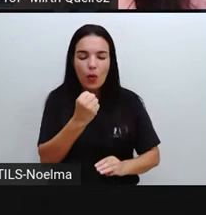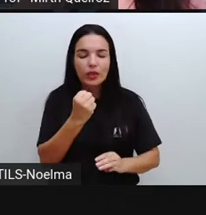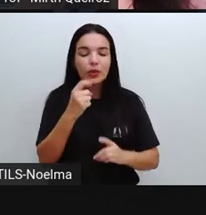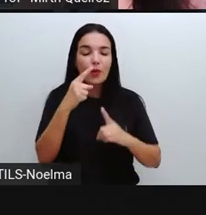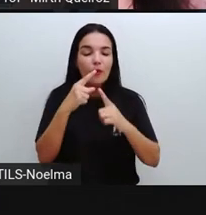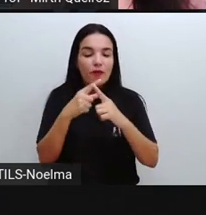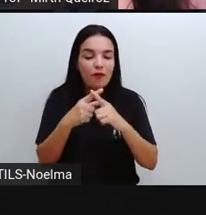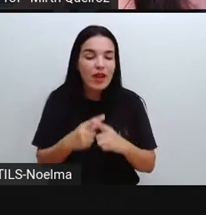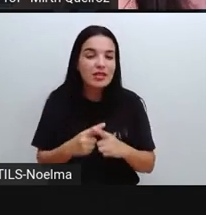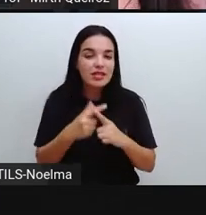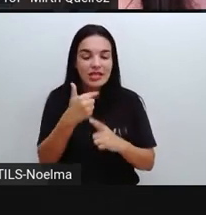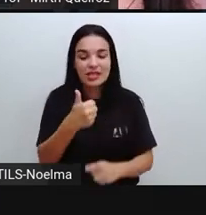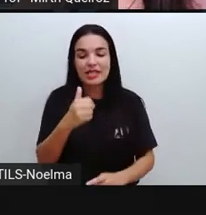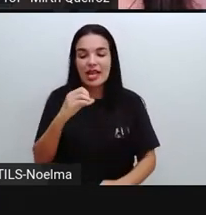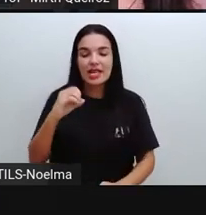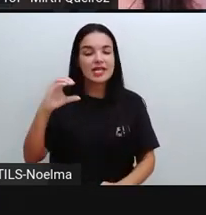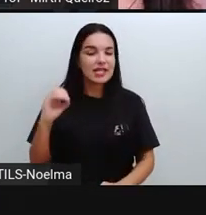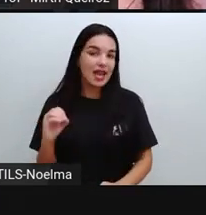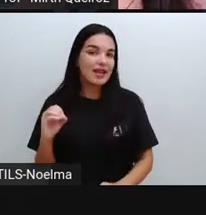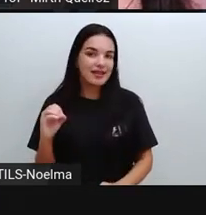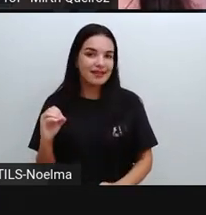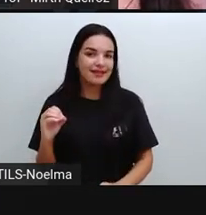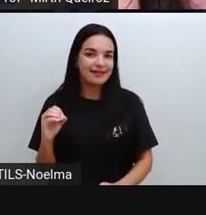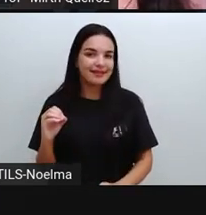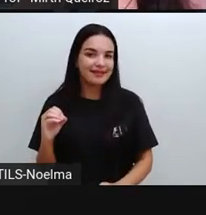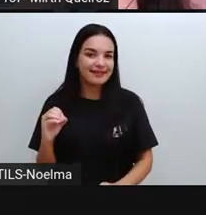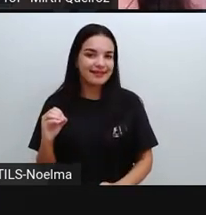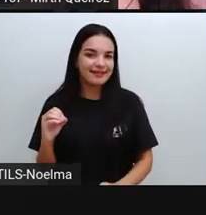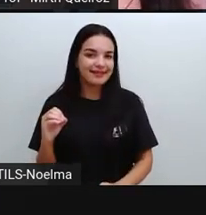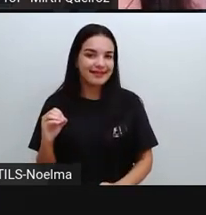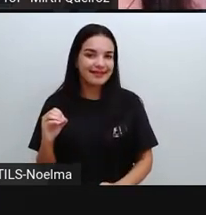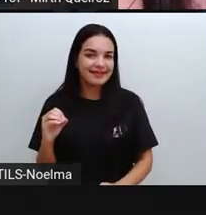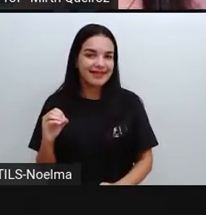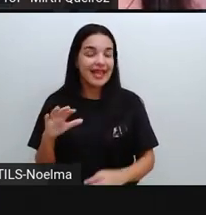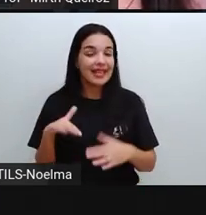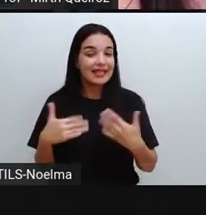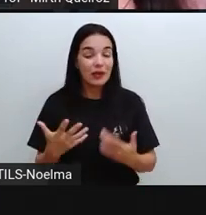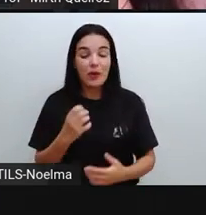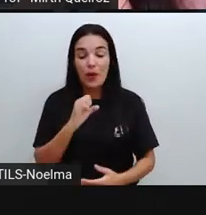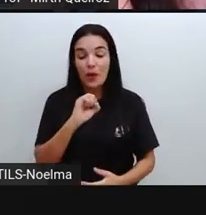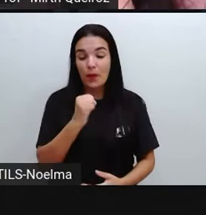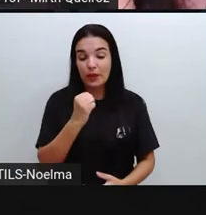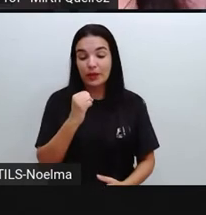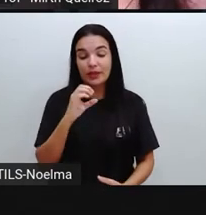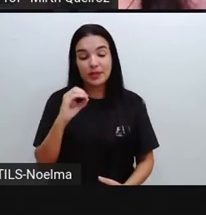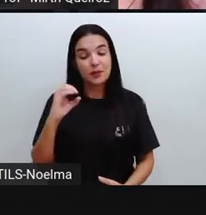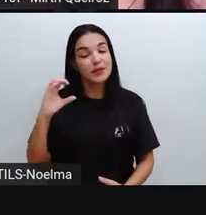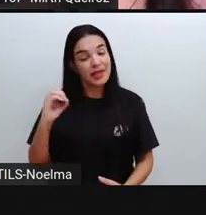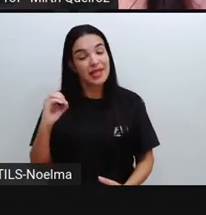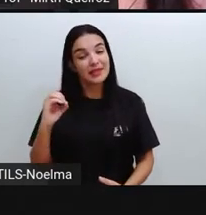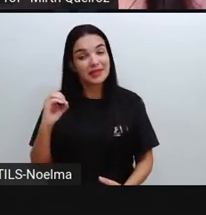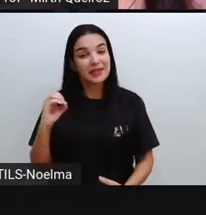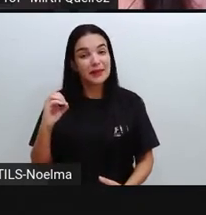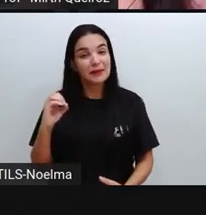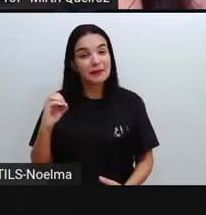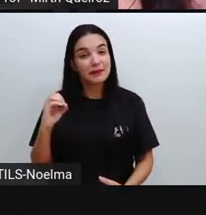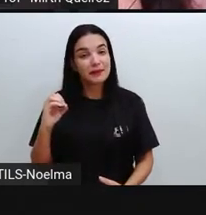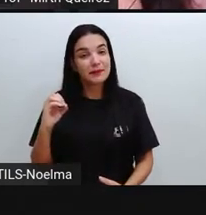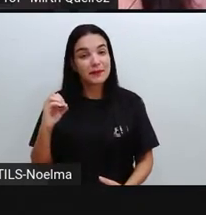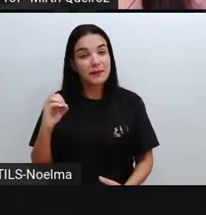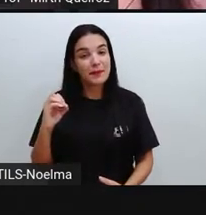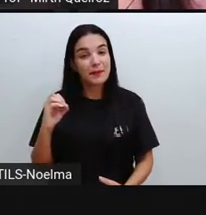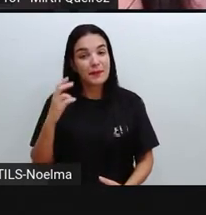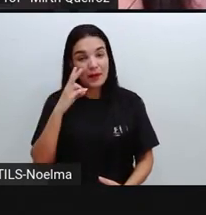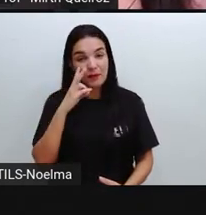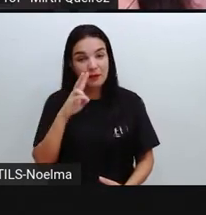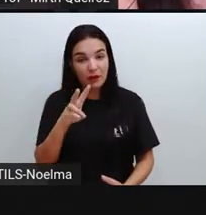oito centenas cada centena equivale a 100 unidade então é o mesmo que a gente dizer que 8